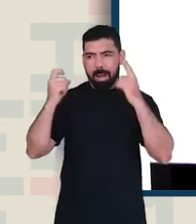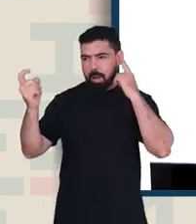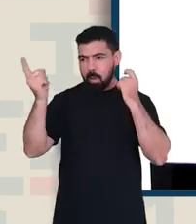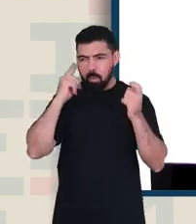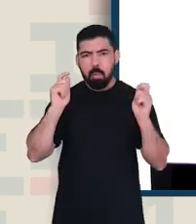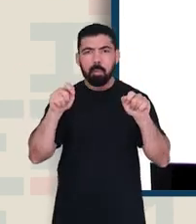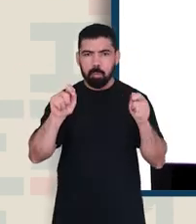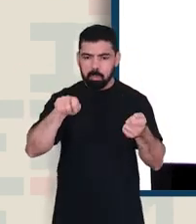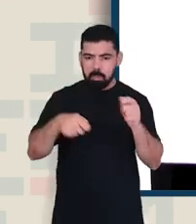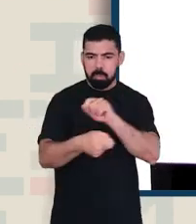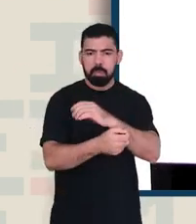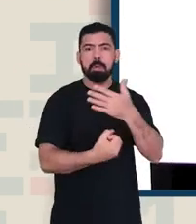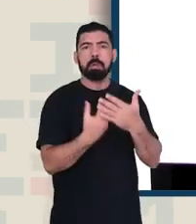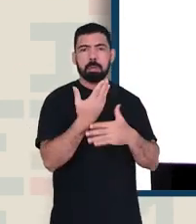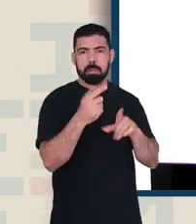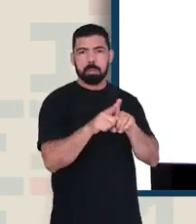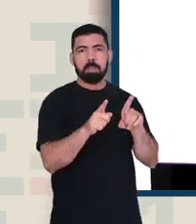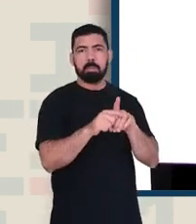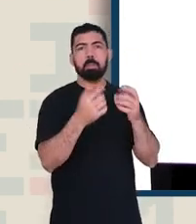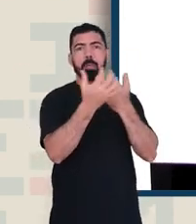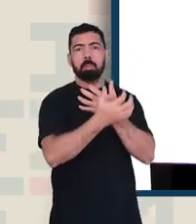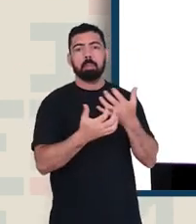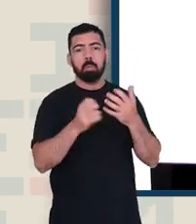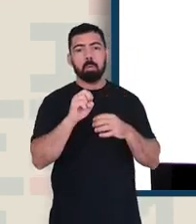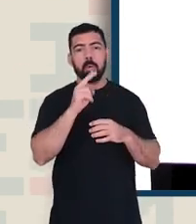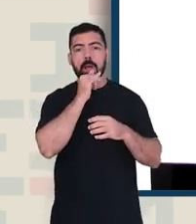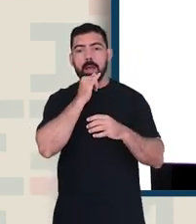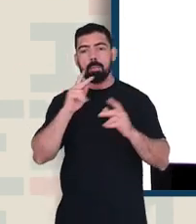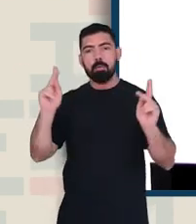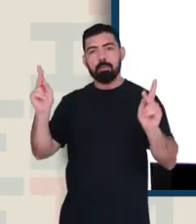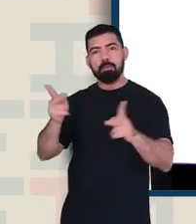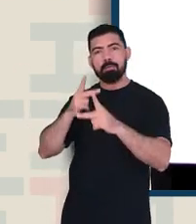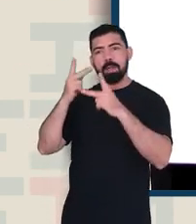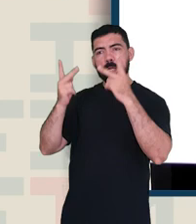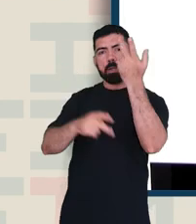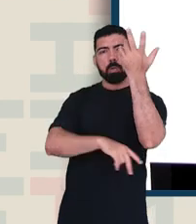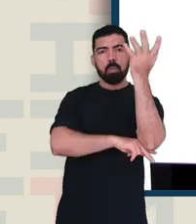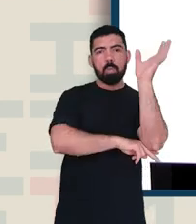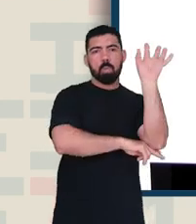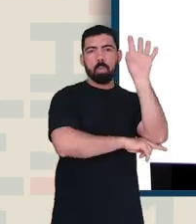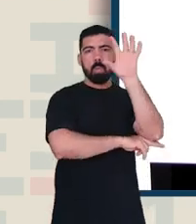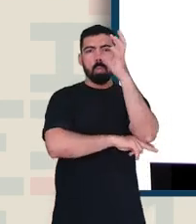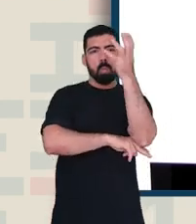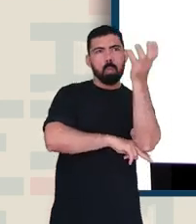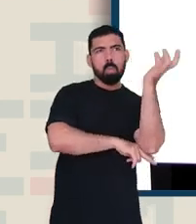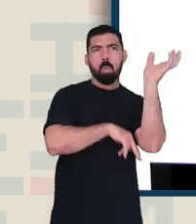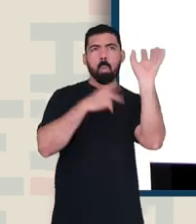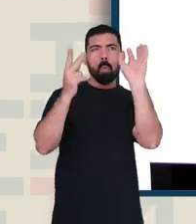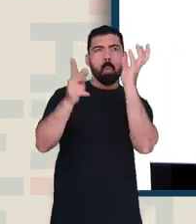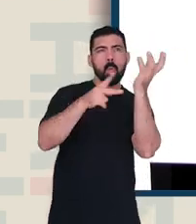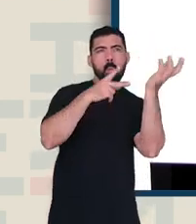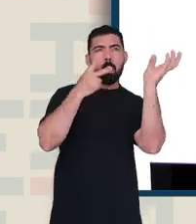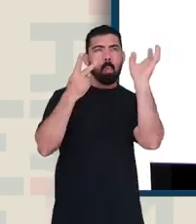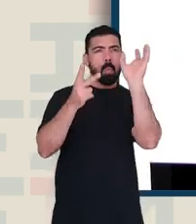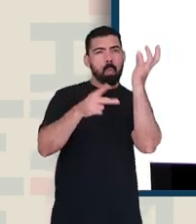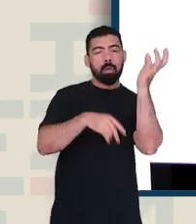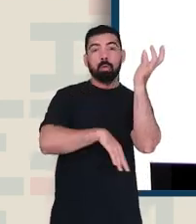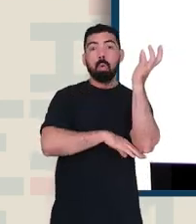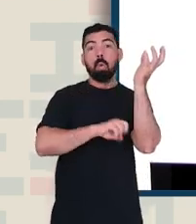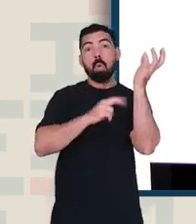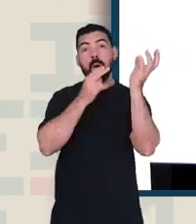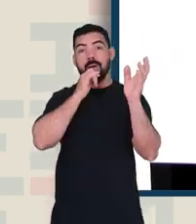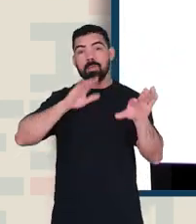com sons de o vento batendo as folhas da árvore, por exemplo, o ruído da